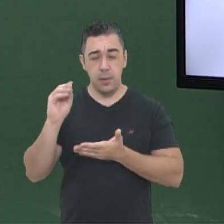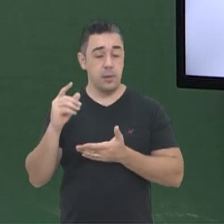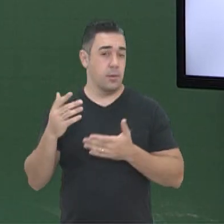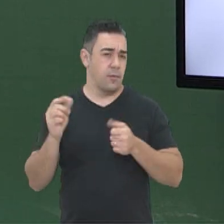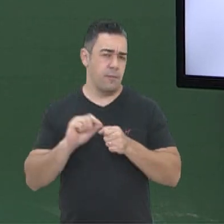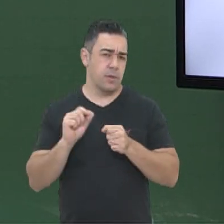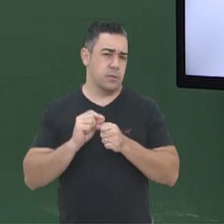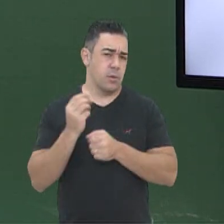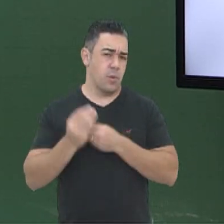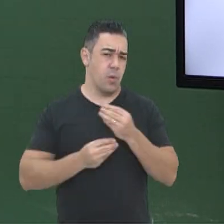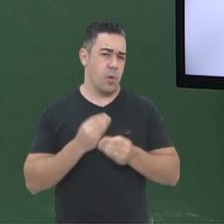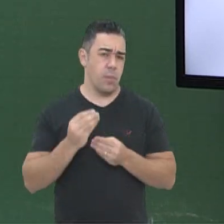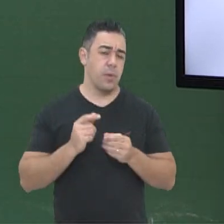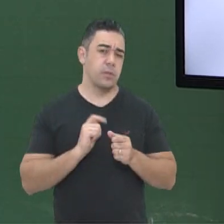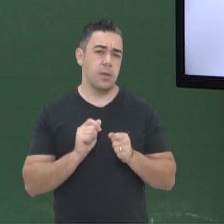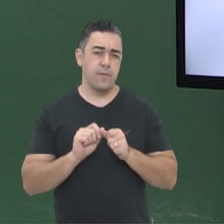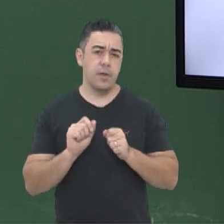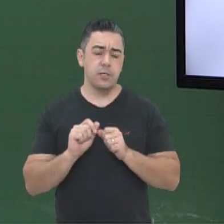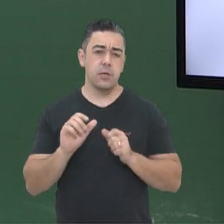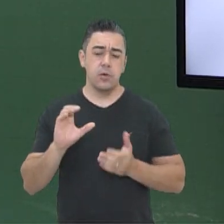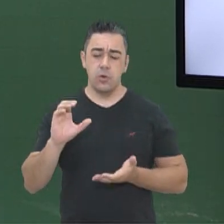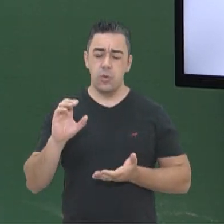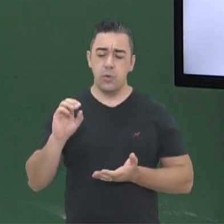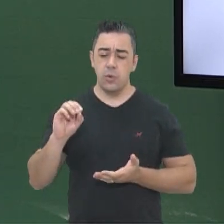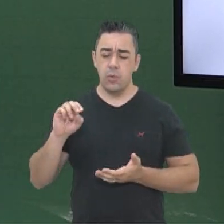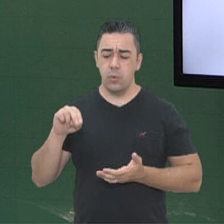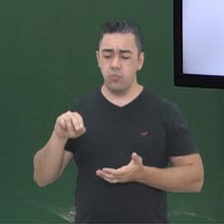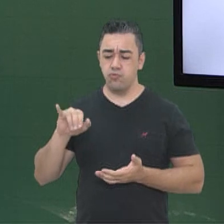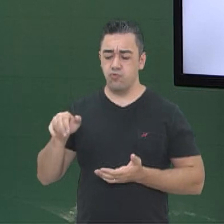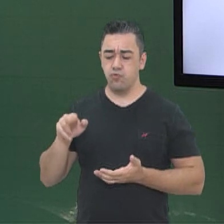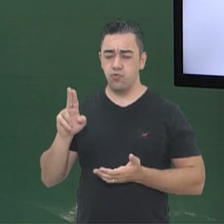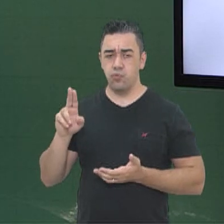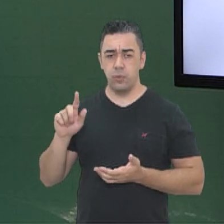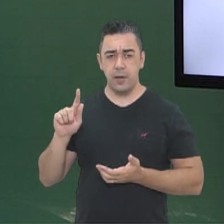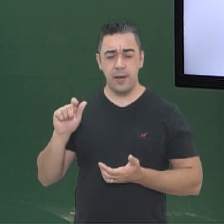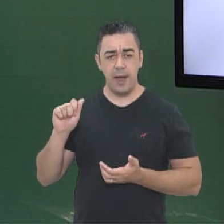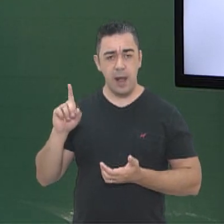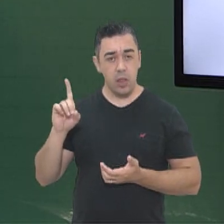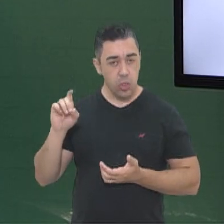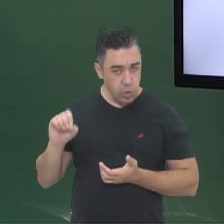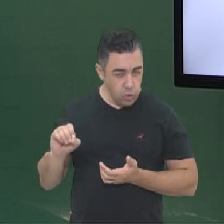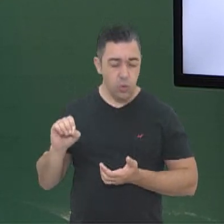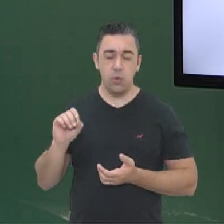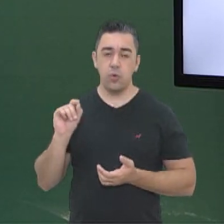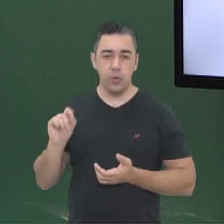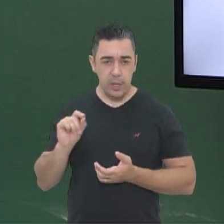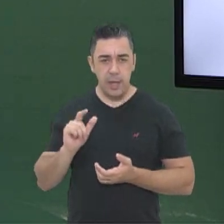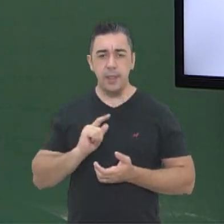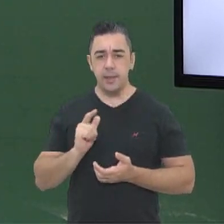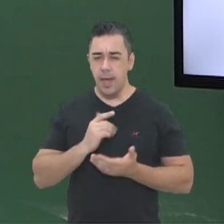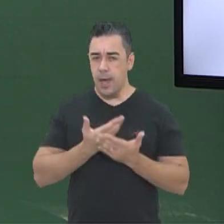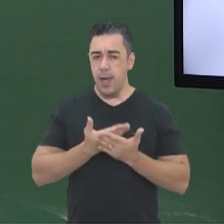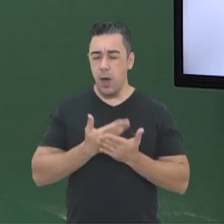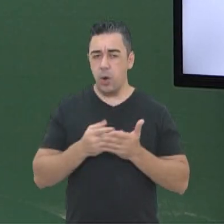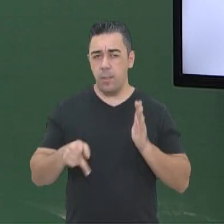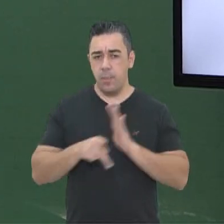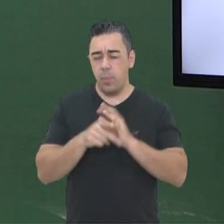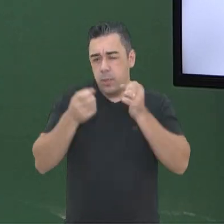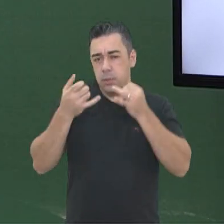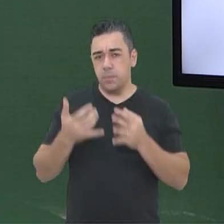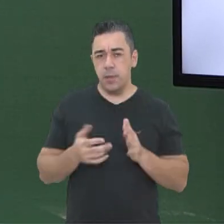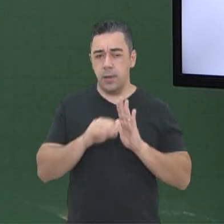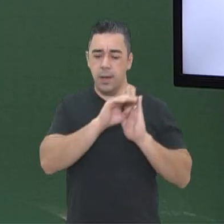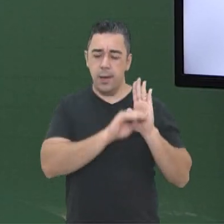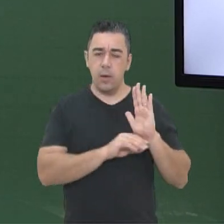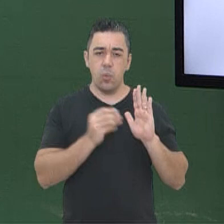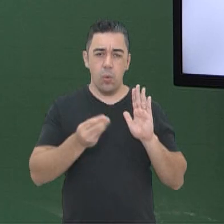Para isso, eu vou usar o conjugado. Volte na aula de racionalização de denominadores lá, que tem tudo ensinadinho, explicadinho como que faz